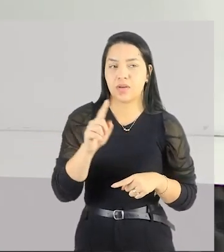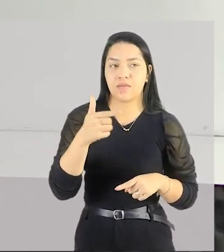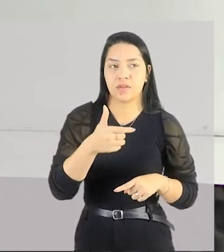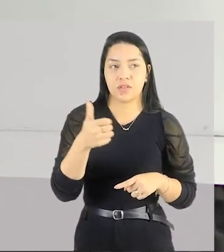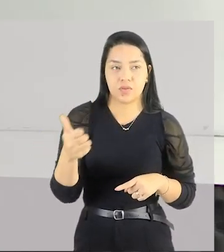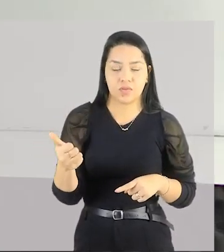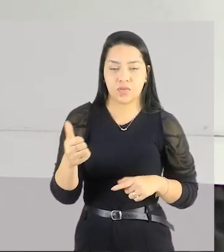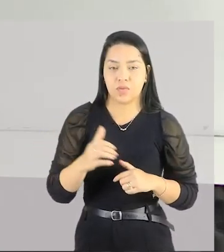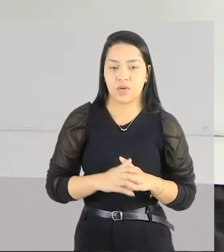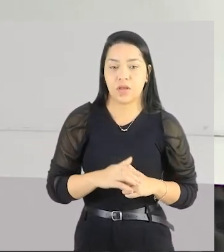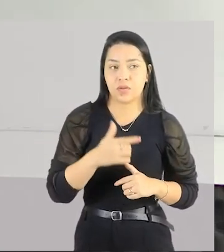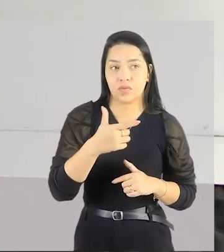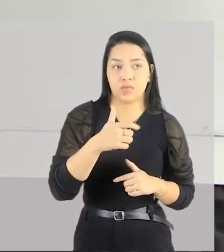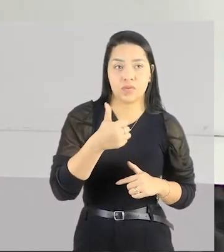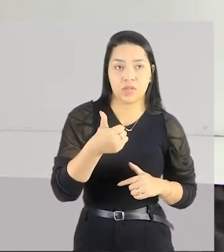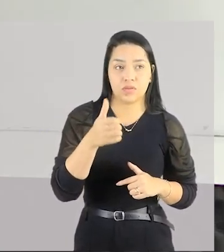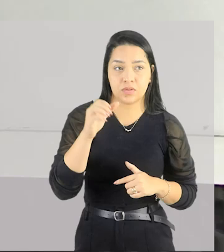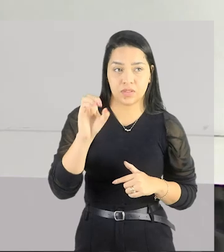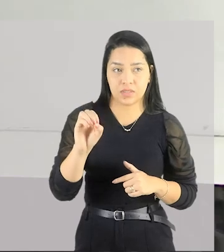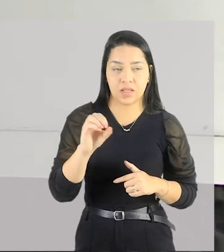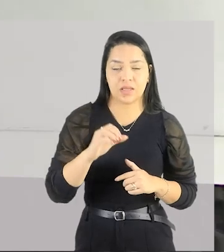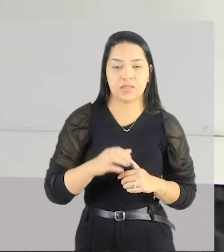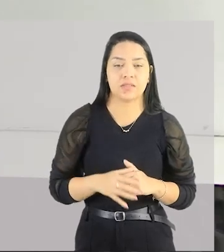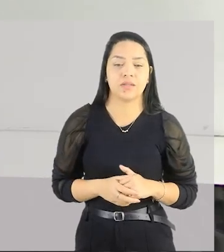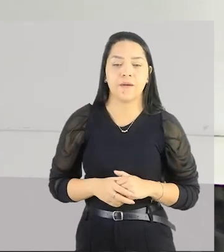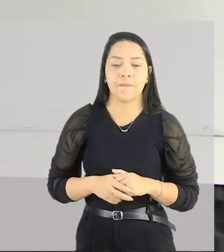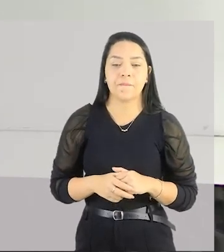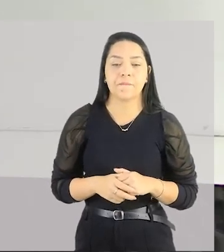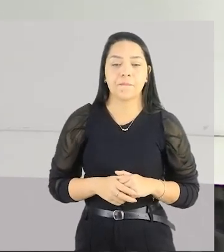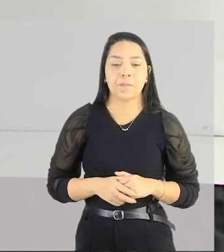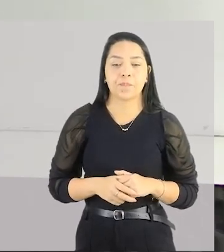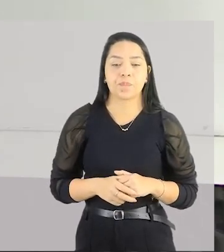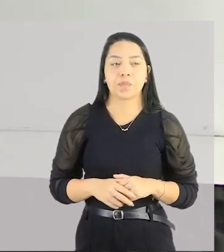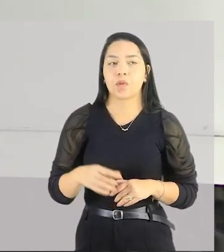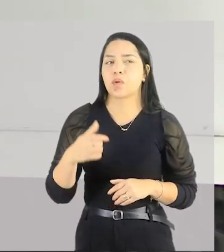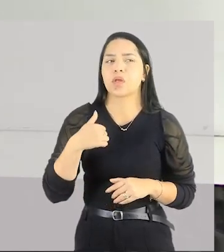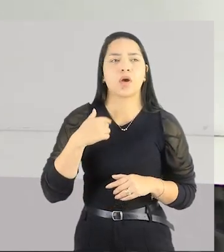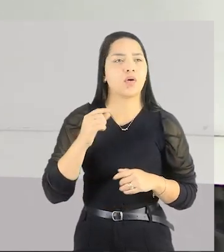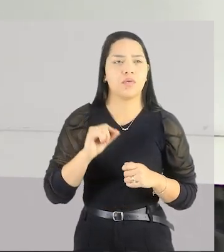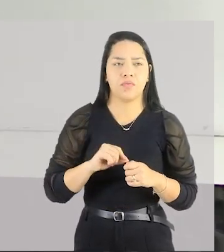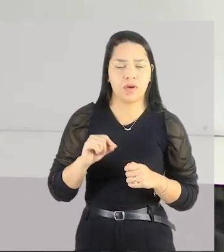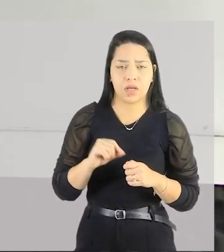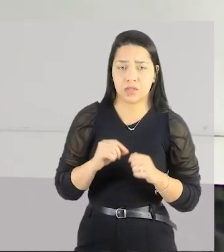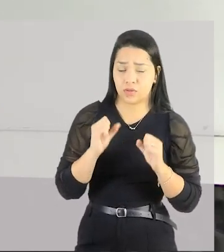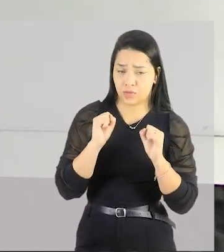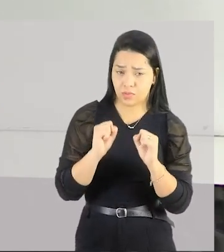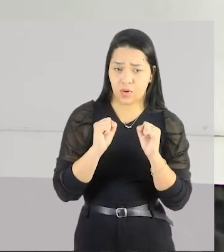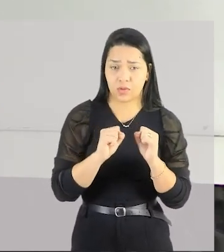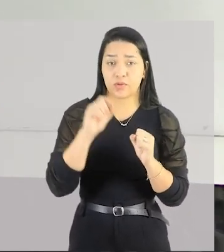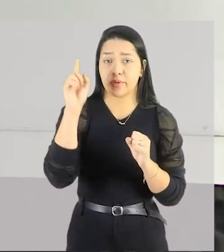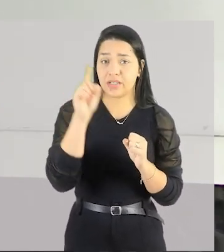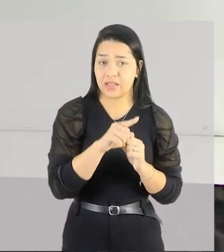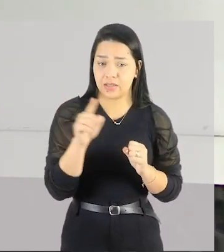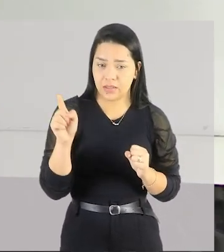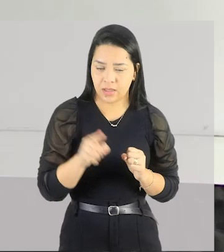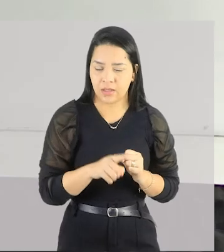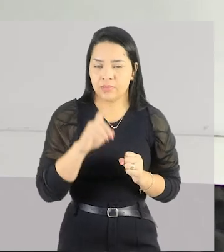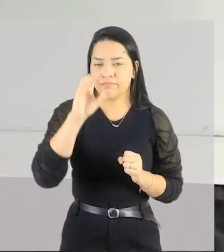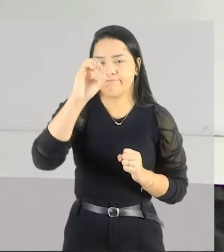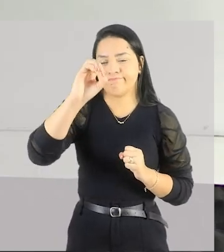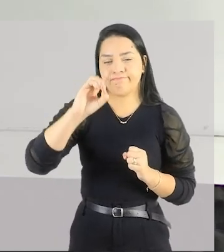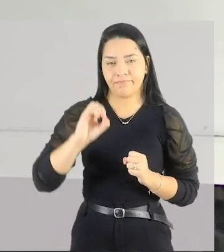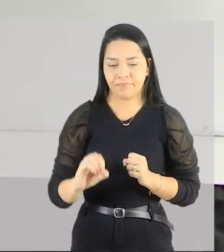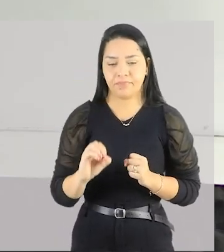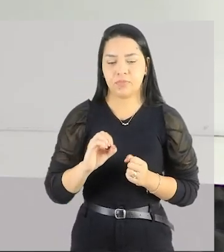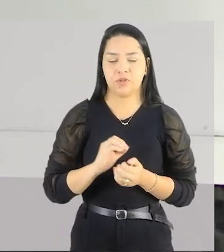É 210, tá? 210. O que que eu faço? Eu posso cancelar um zero de cima